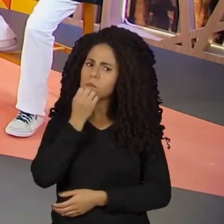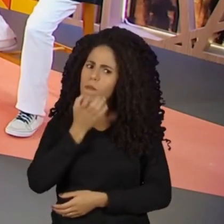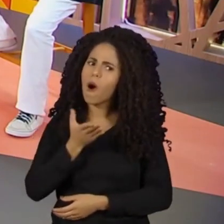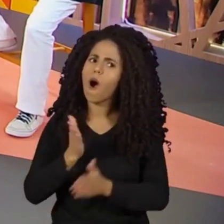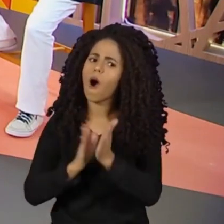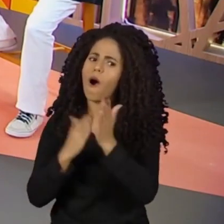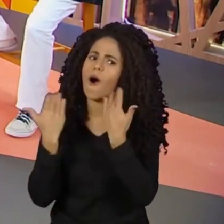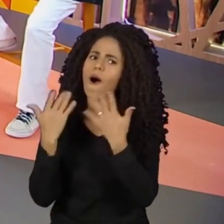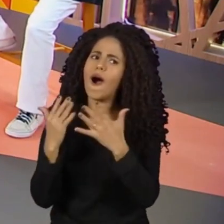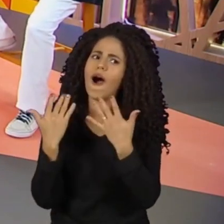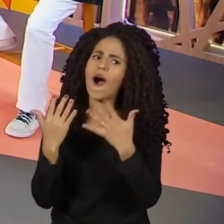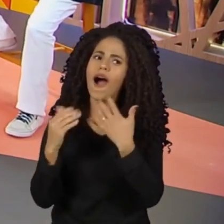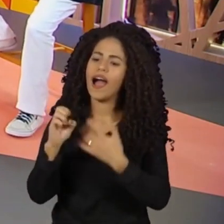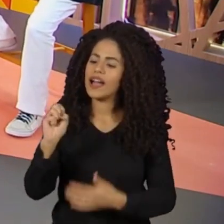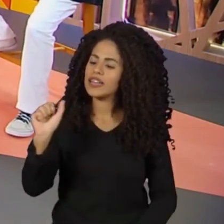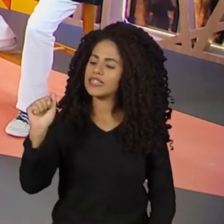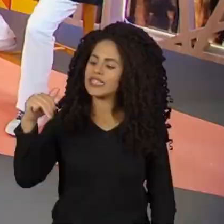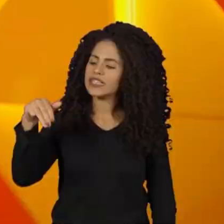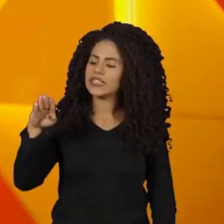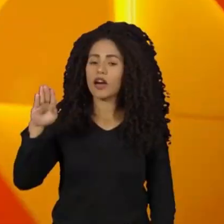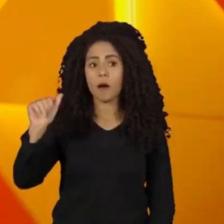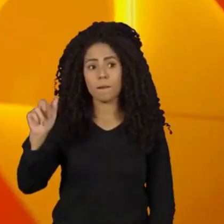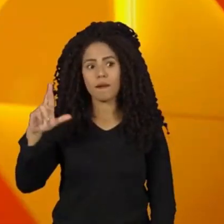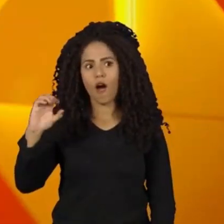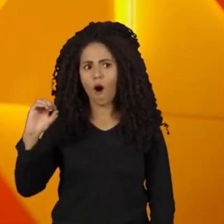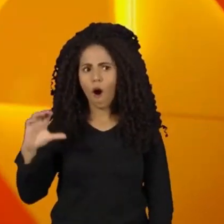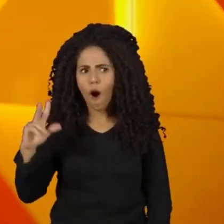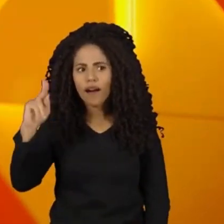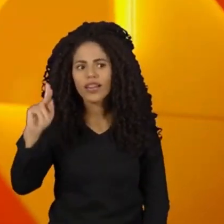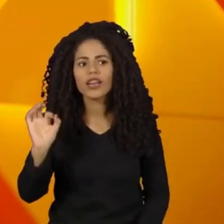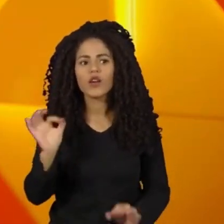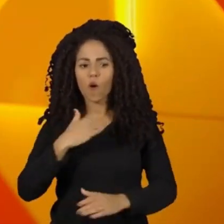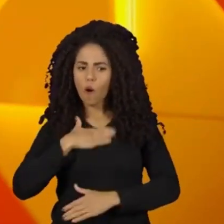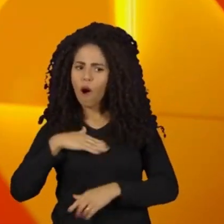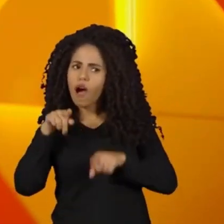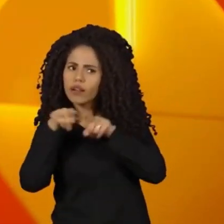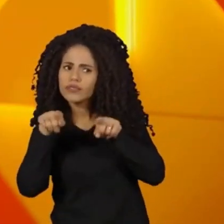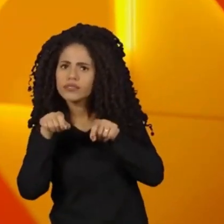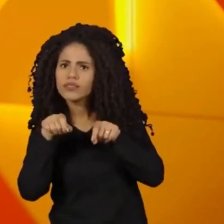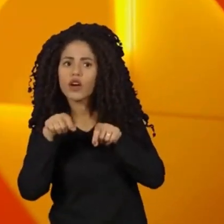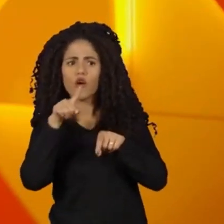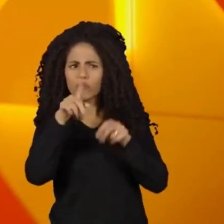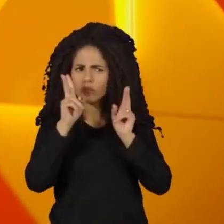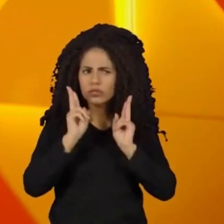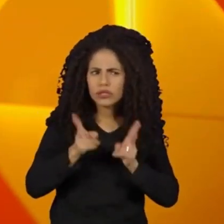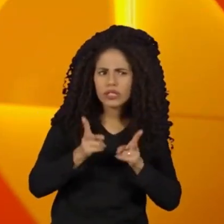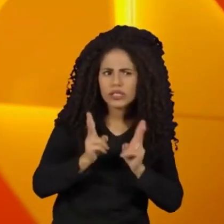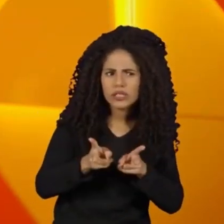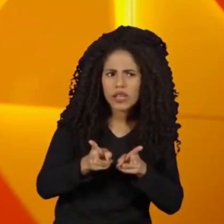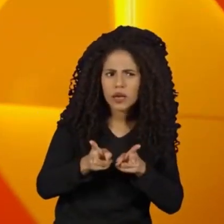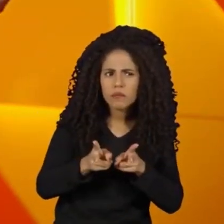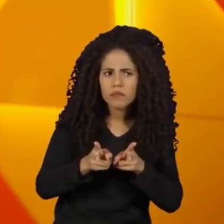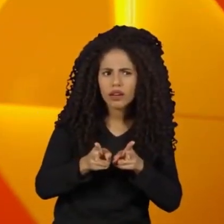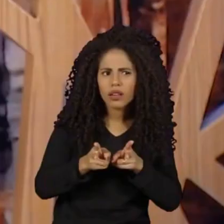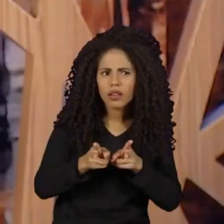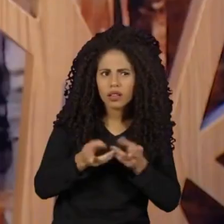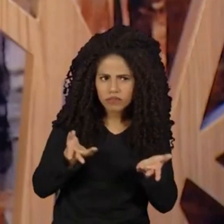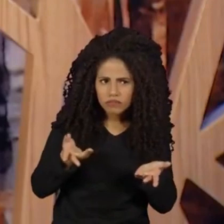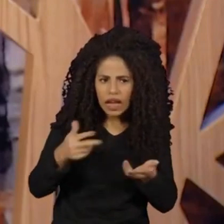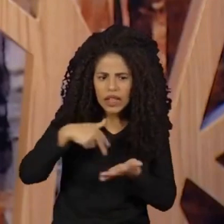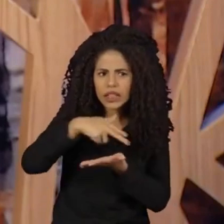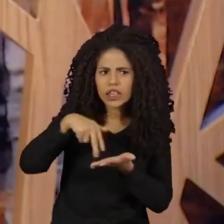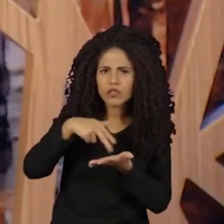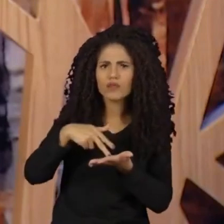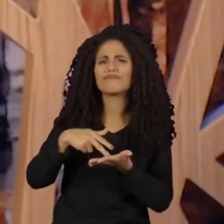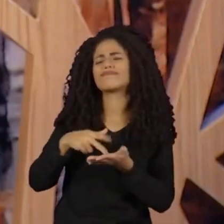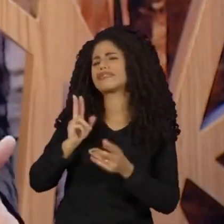samba rock tanto DJ quanto Nei dançam Ney você sempre dançou como é que é sempre desde